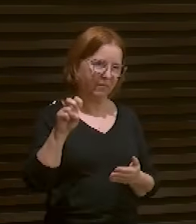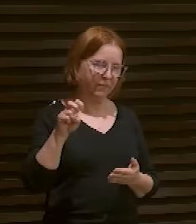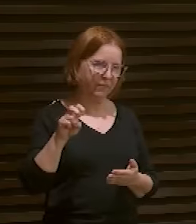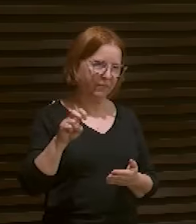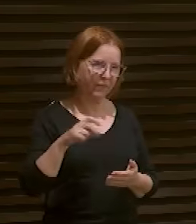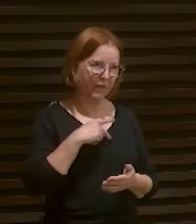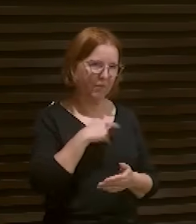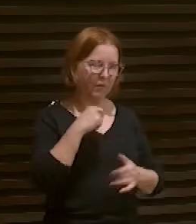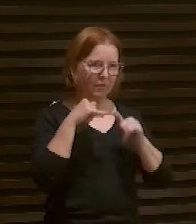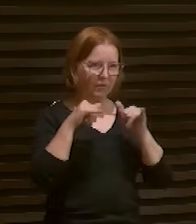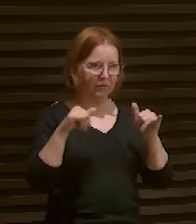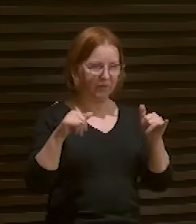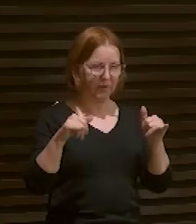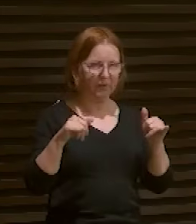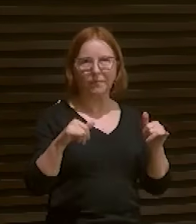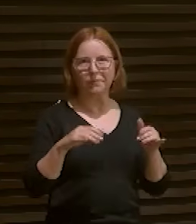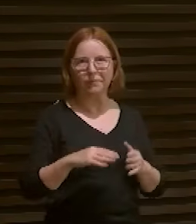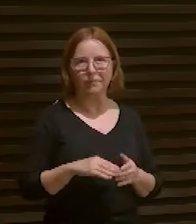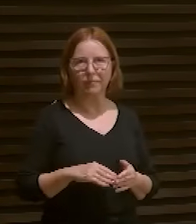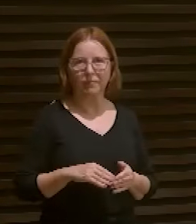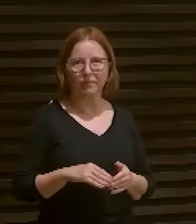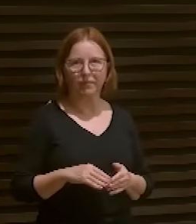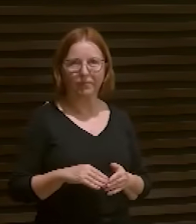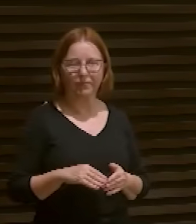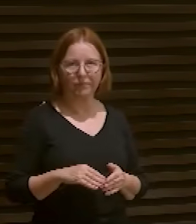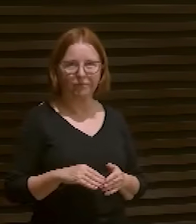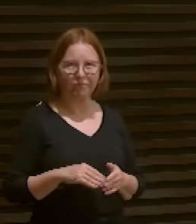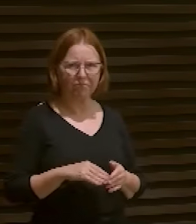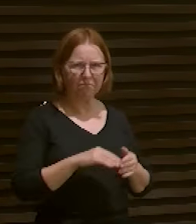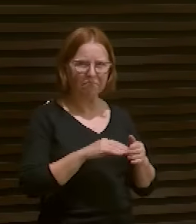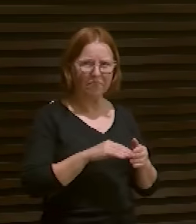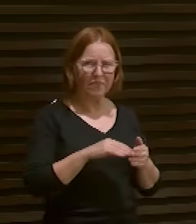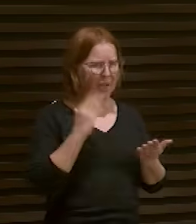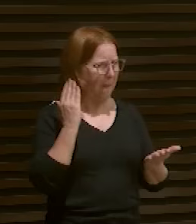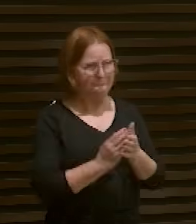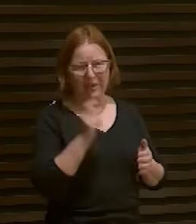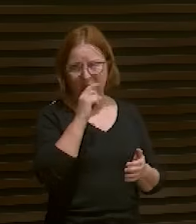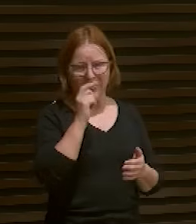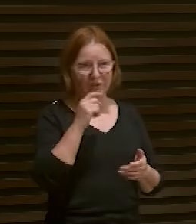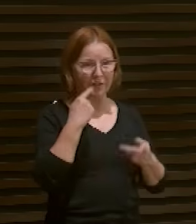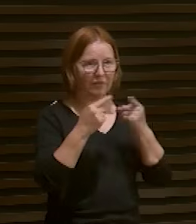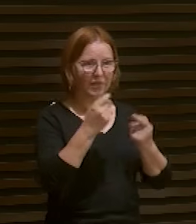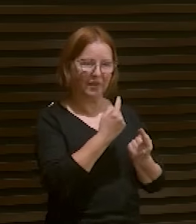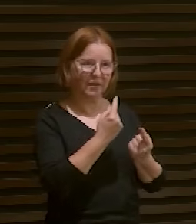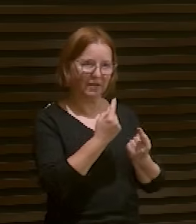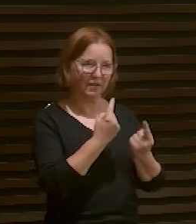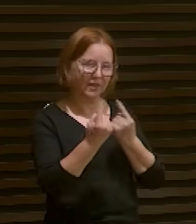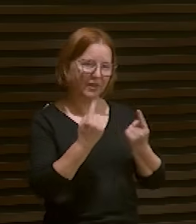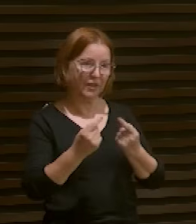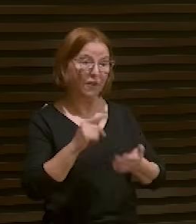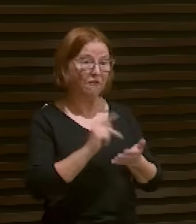Quando Paulo diz para não dar lugar ao diabo? Por isso, deixando a mentira, fale cada um a verdade com seu